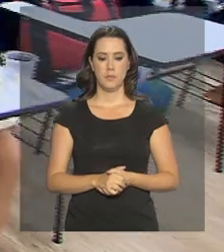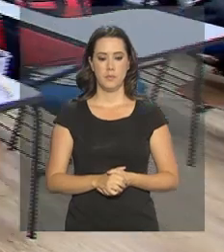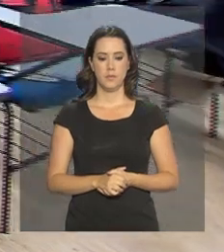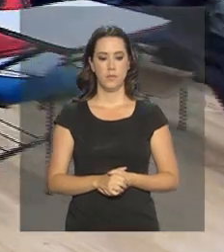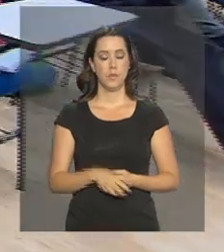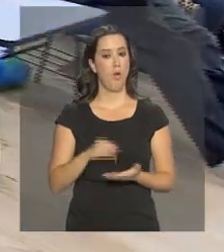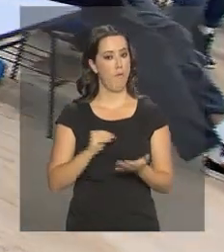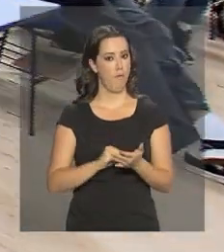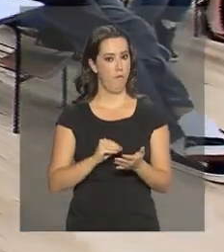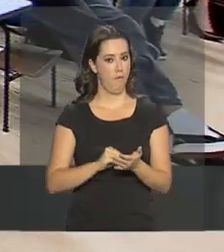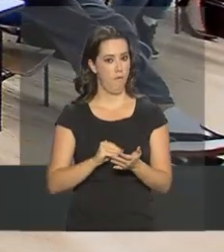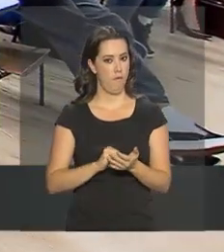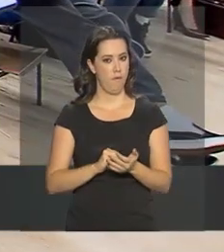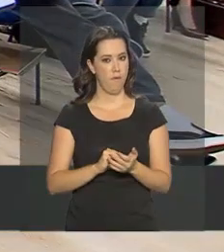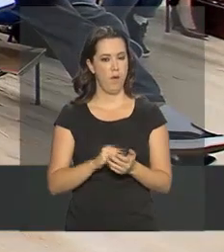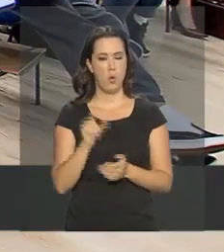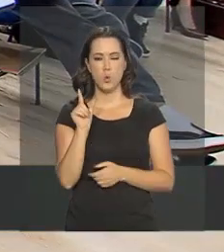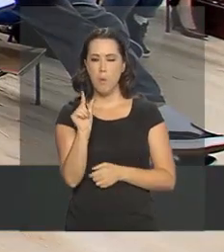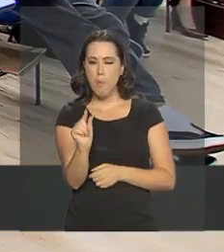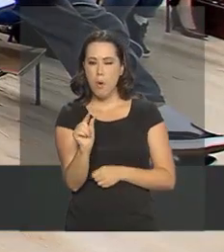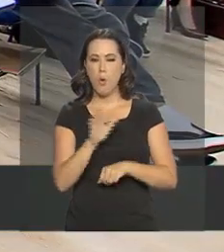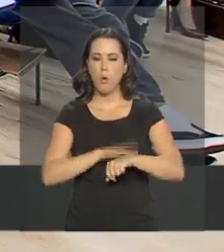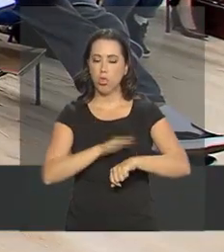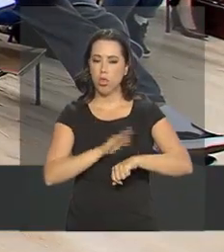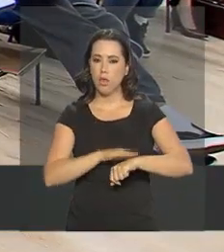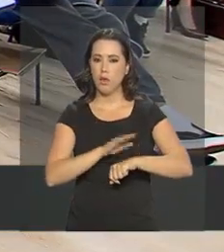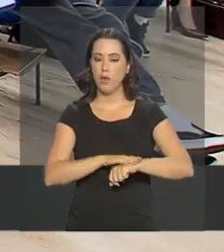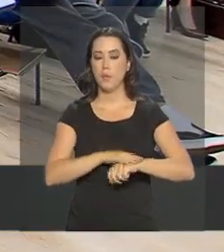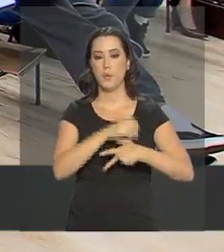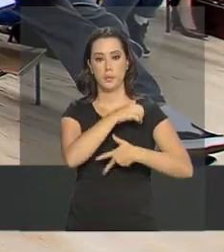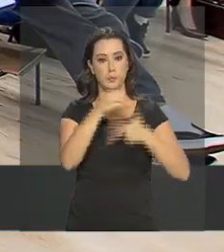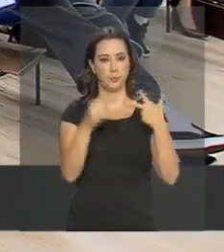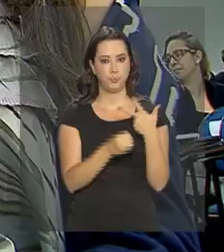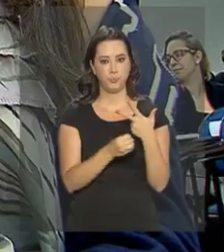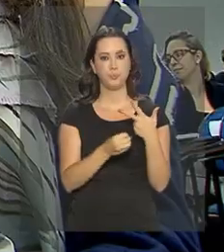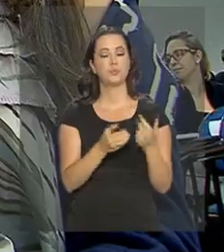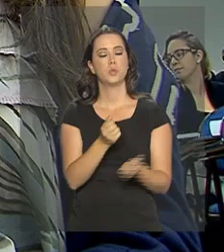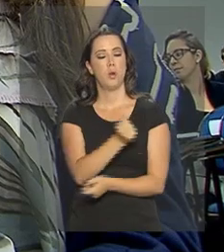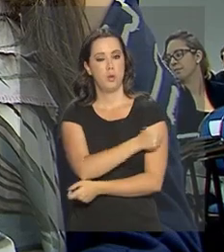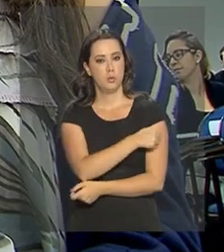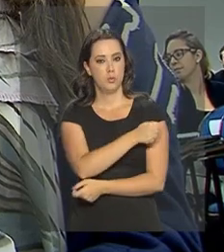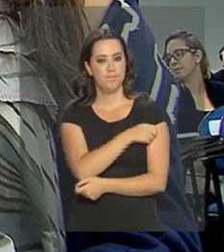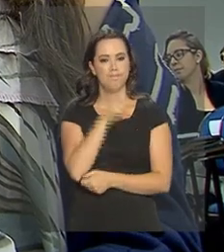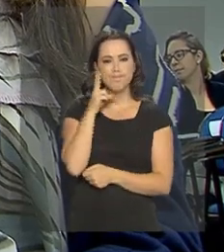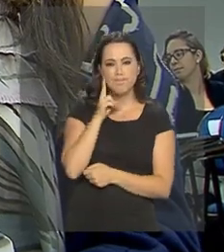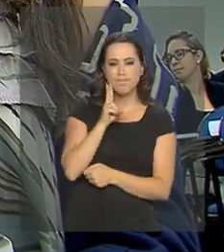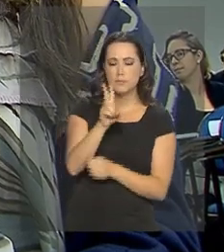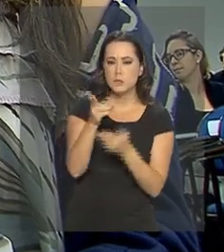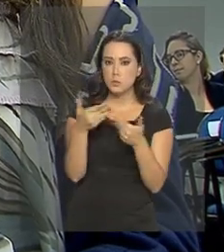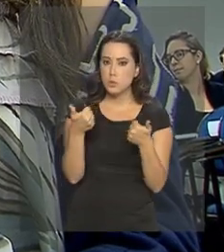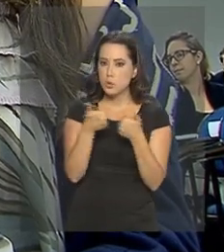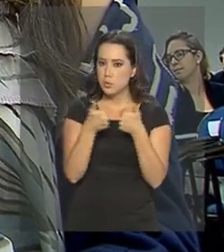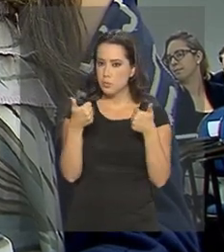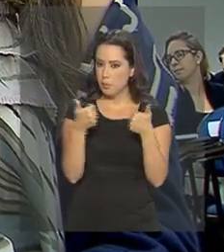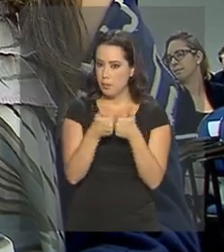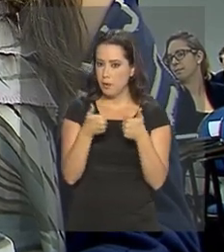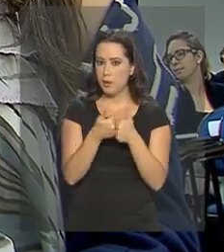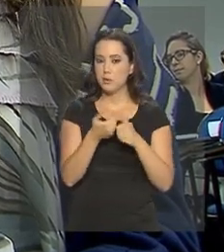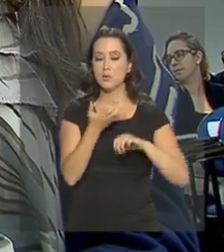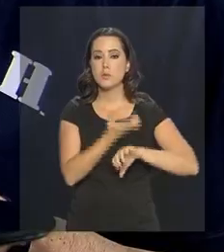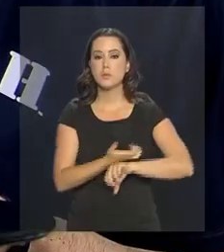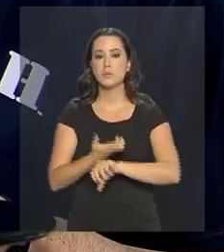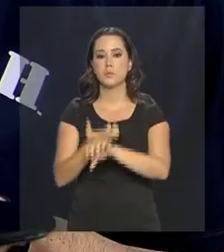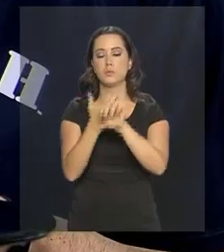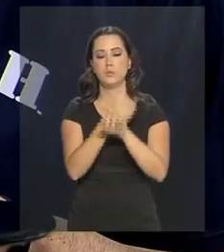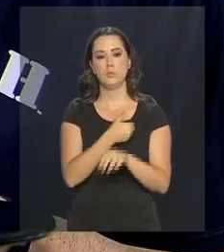faltando poucos dias para o enem os estudantes estão de olho no conteúdo enquanto isso o governo empenhado em manter a segurança